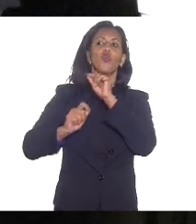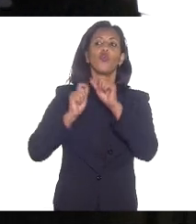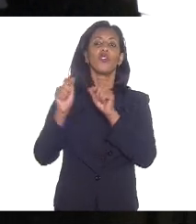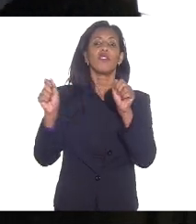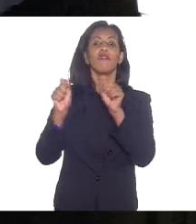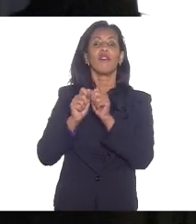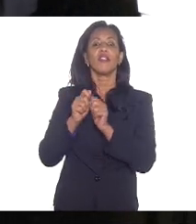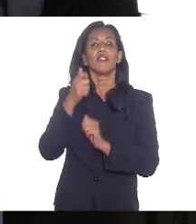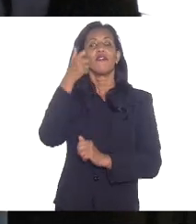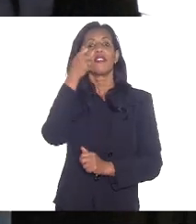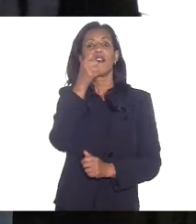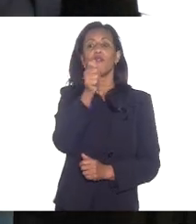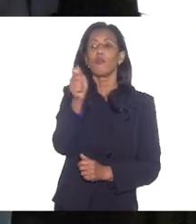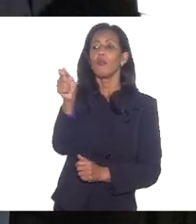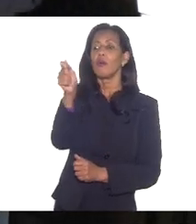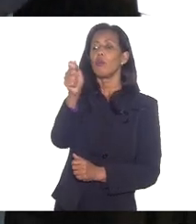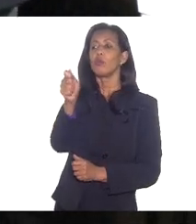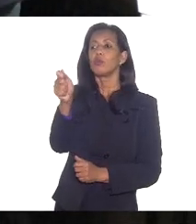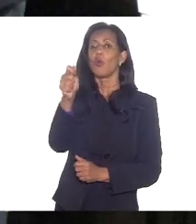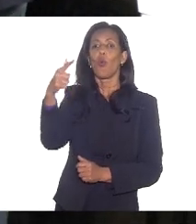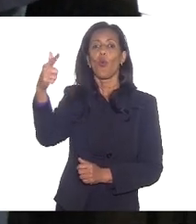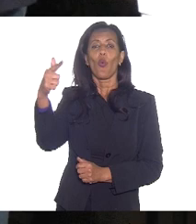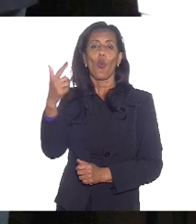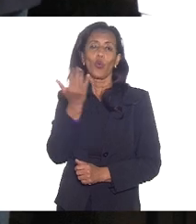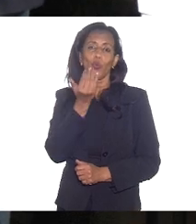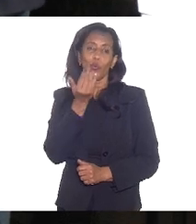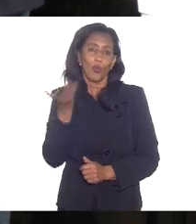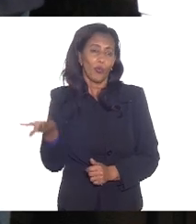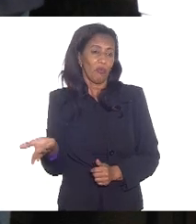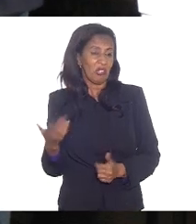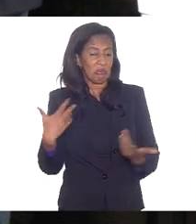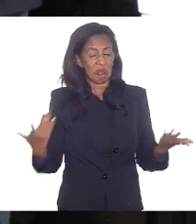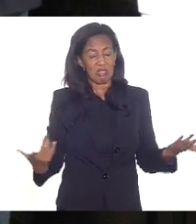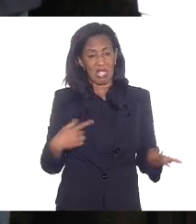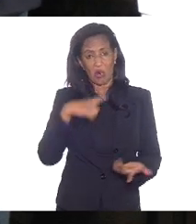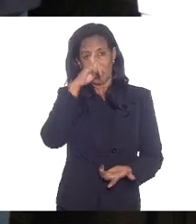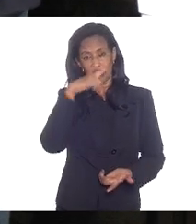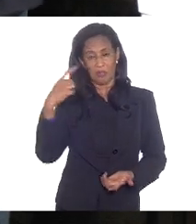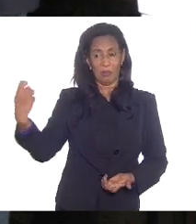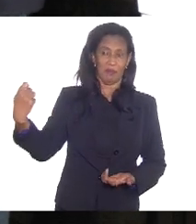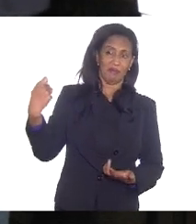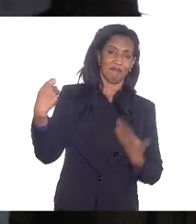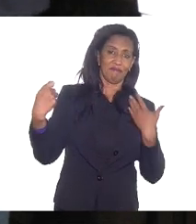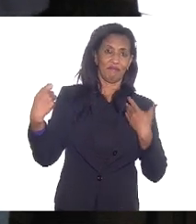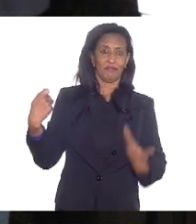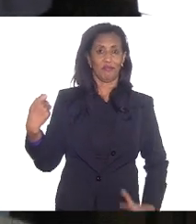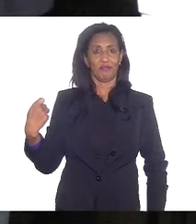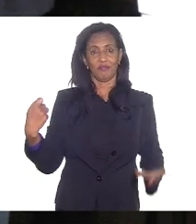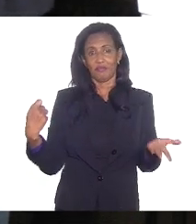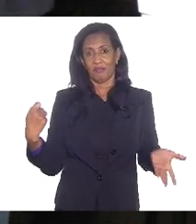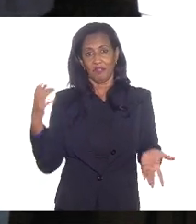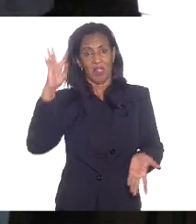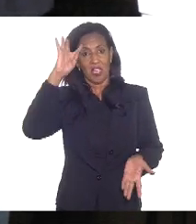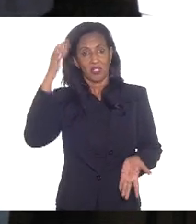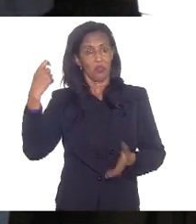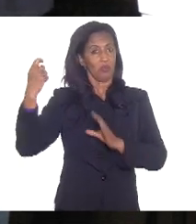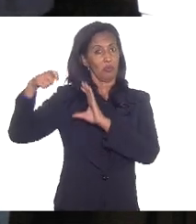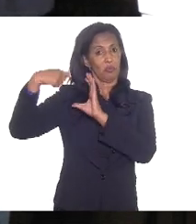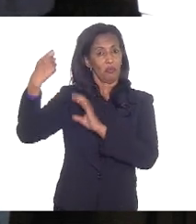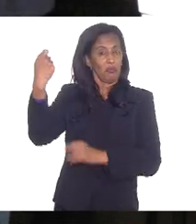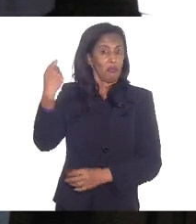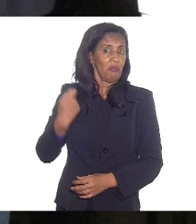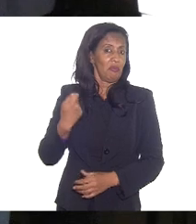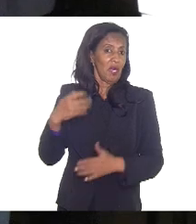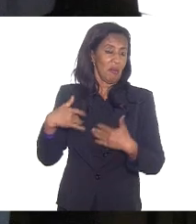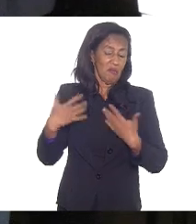filmando o outro comendo. Eu não sei se o deputado, né, gosta da minha imagem, gosta da minha figura, resolveu me filmar, mas